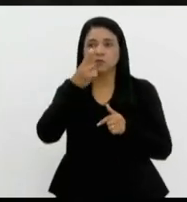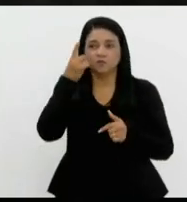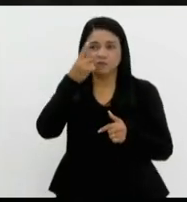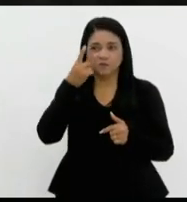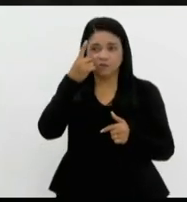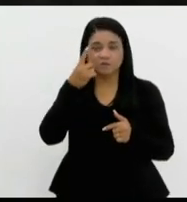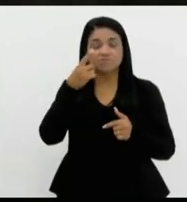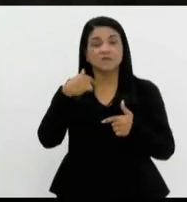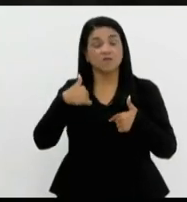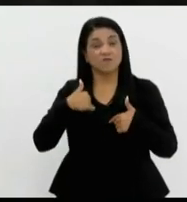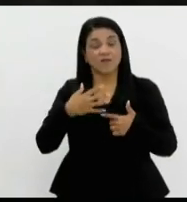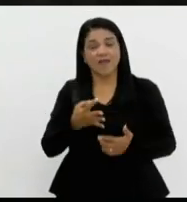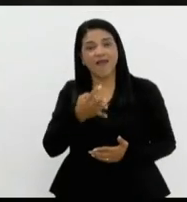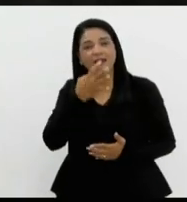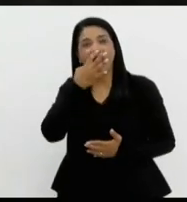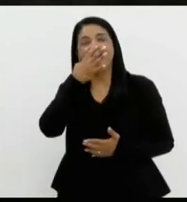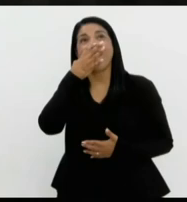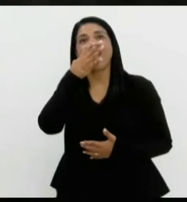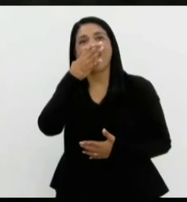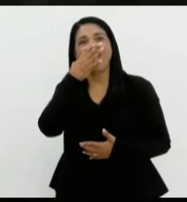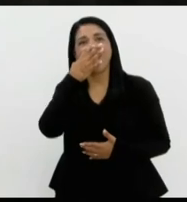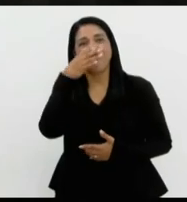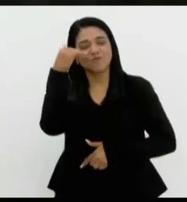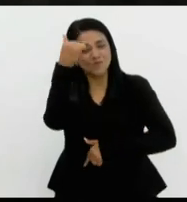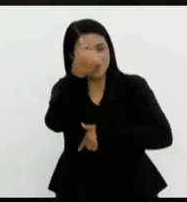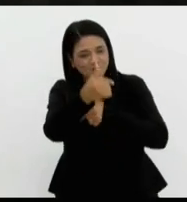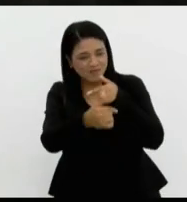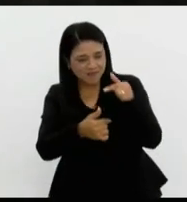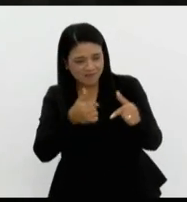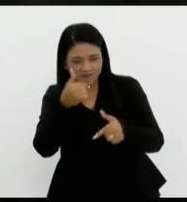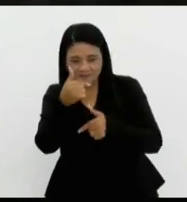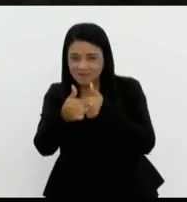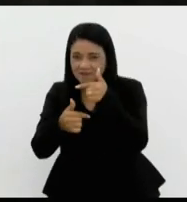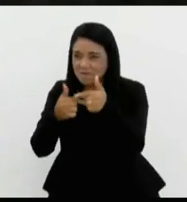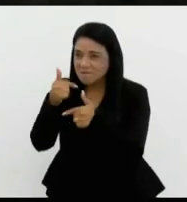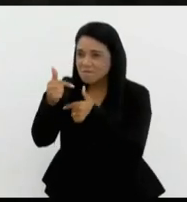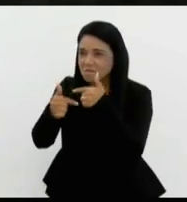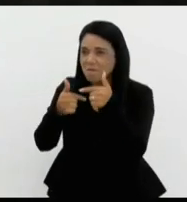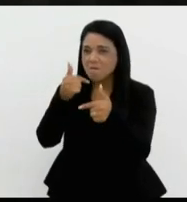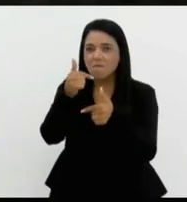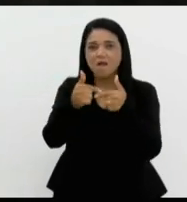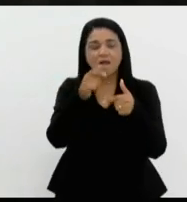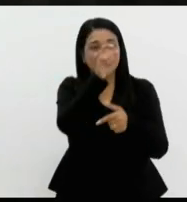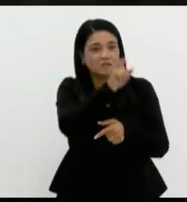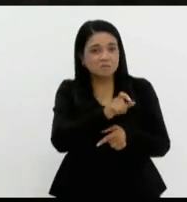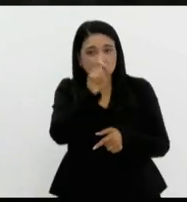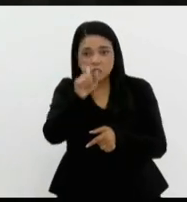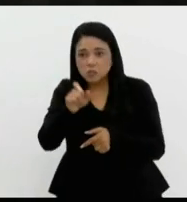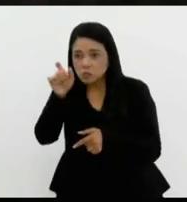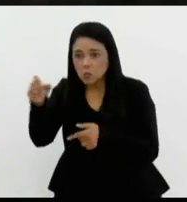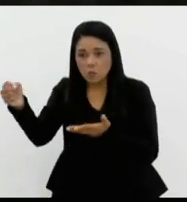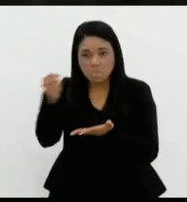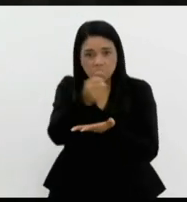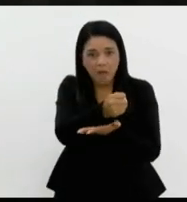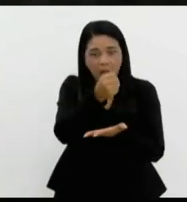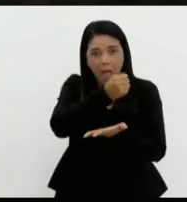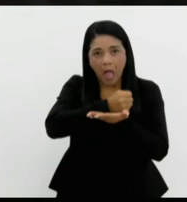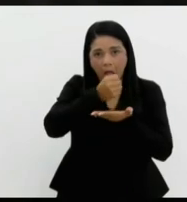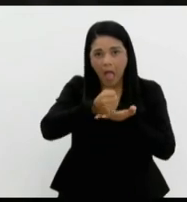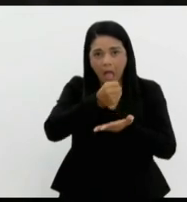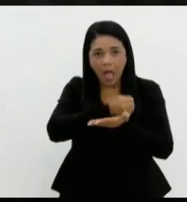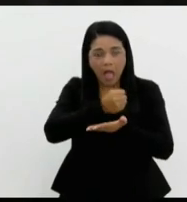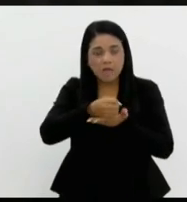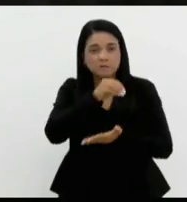muito encantada em ver o trabalho e a quantidade de pessoas envolvidas nesse